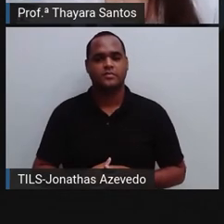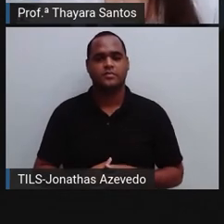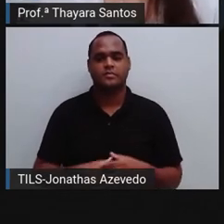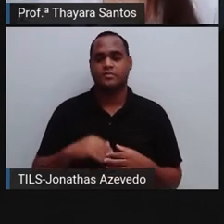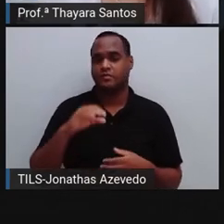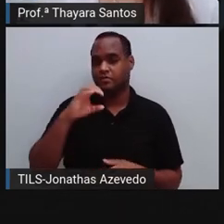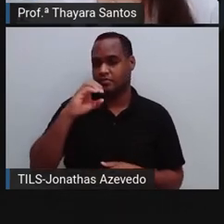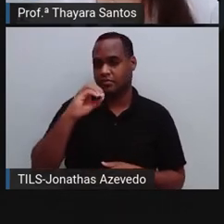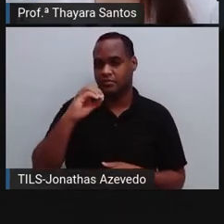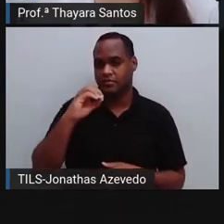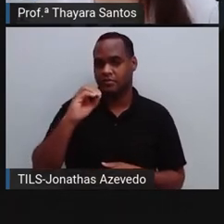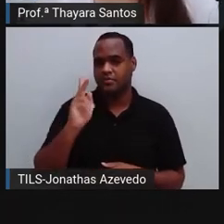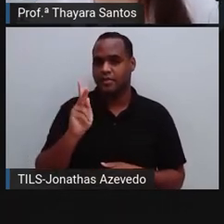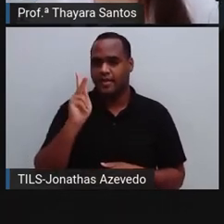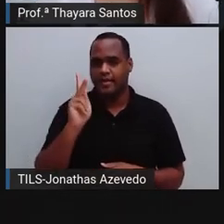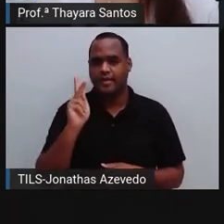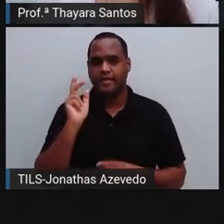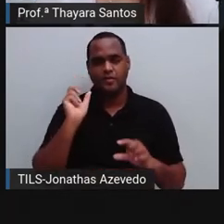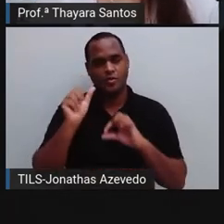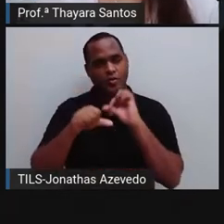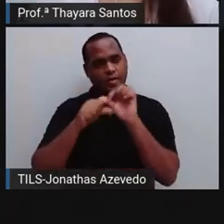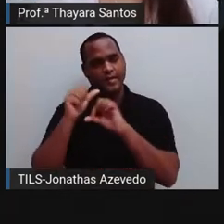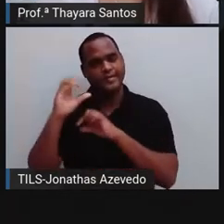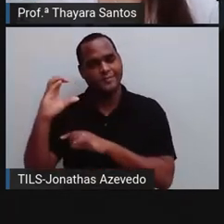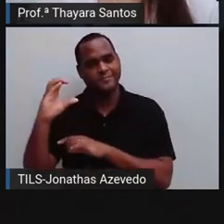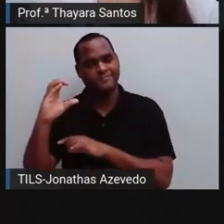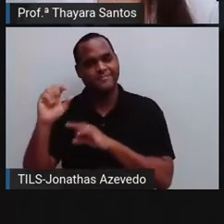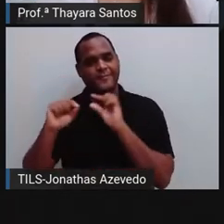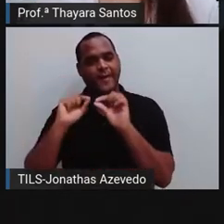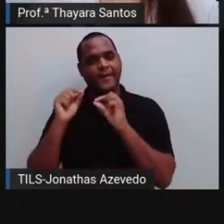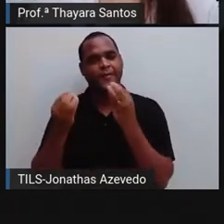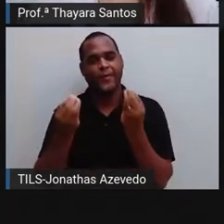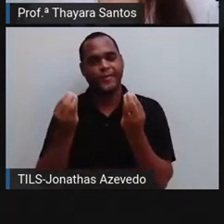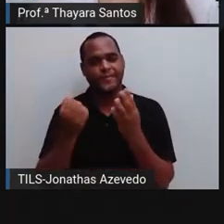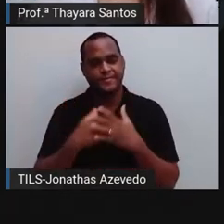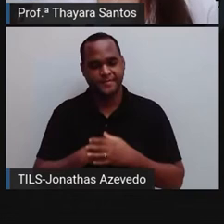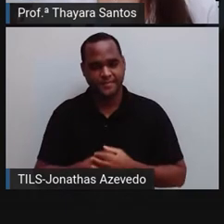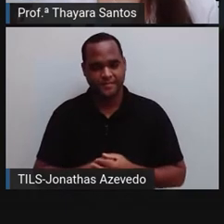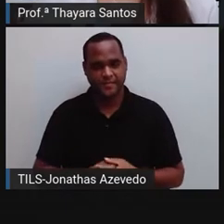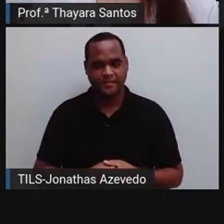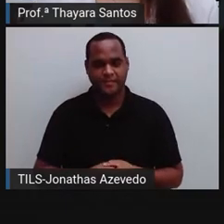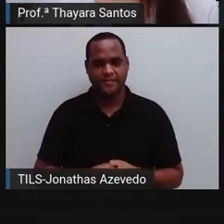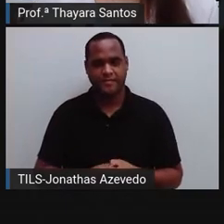ver 0 Kelvin, quanto é que vai dar em graus Celsius? Vamos lá.